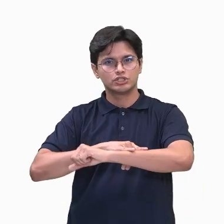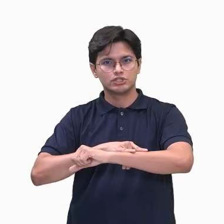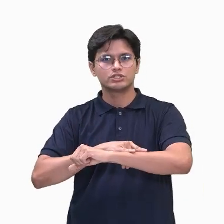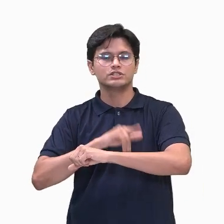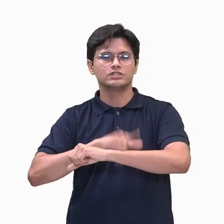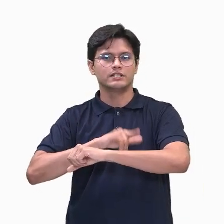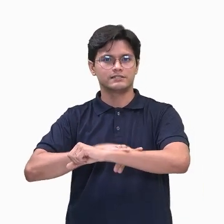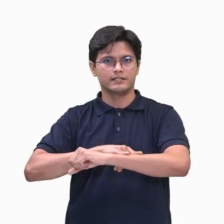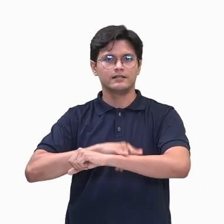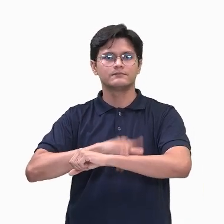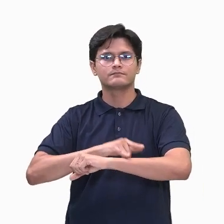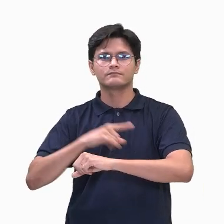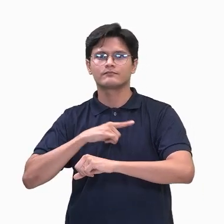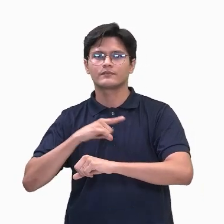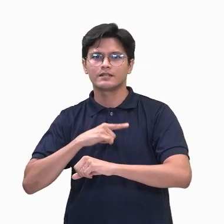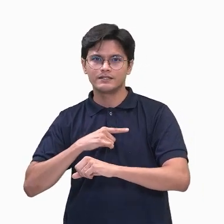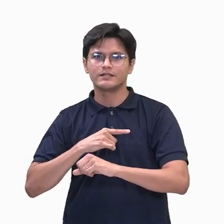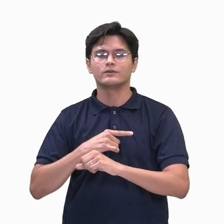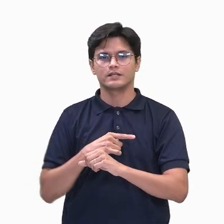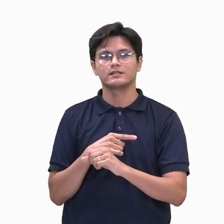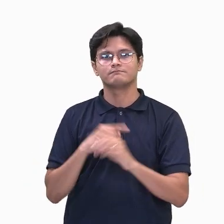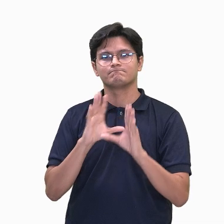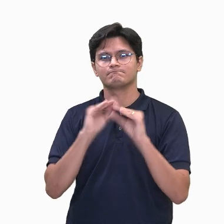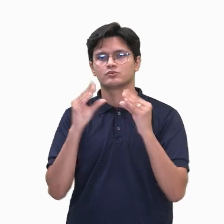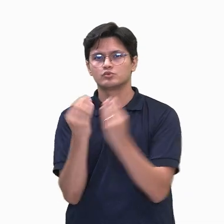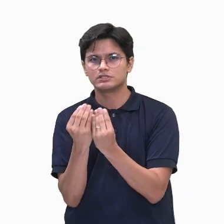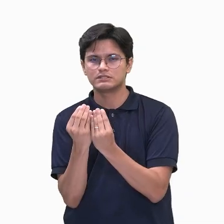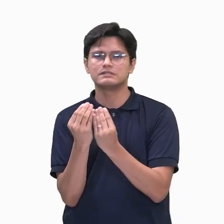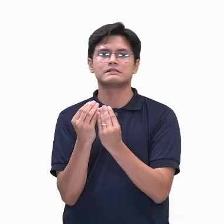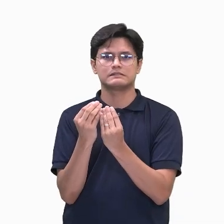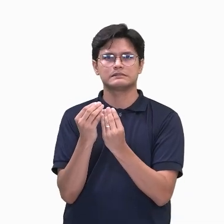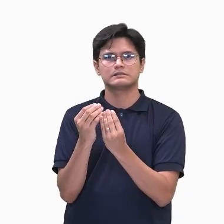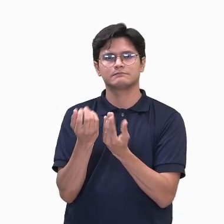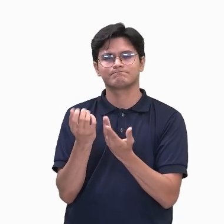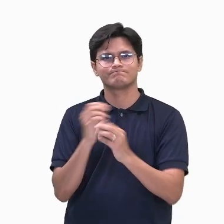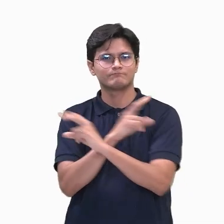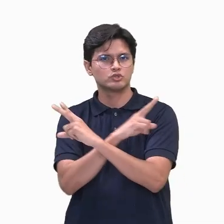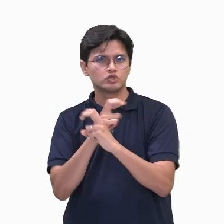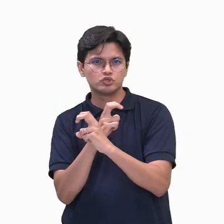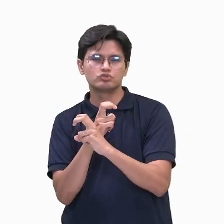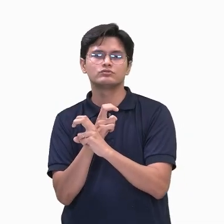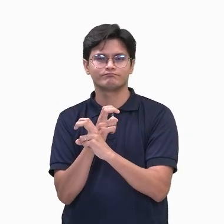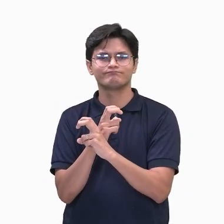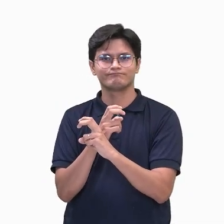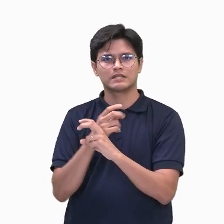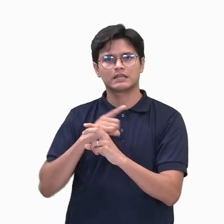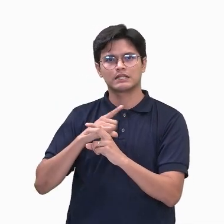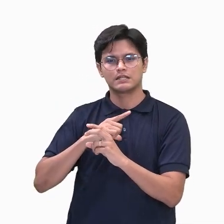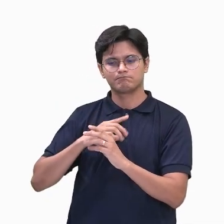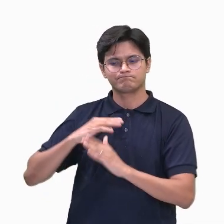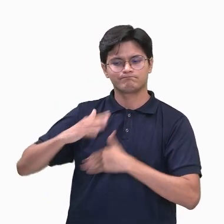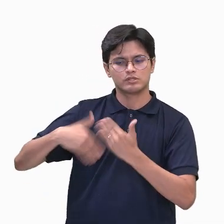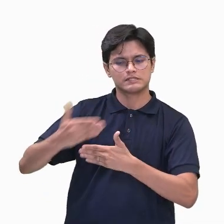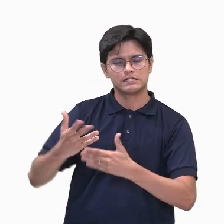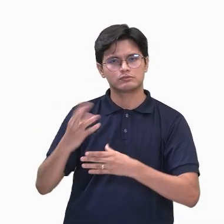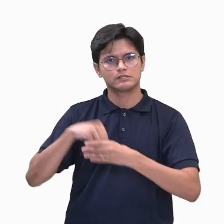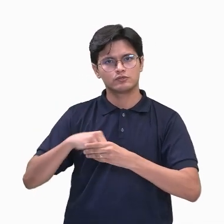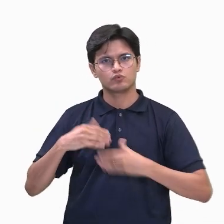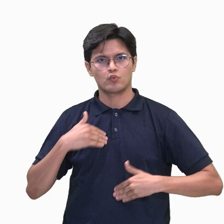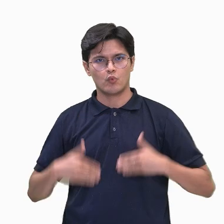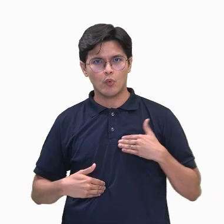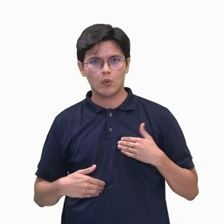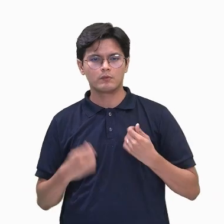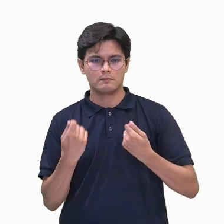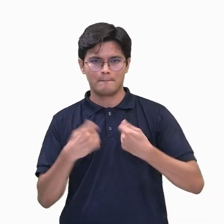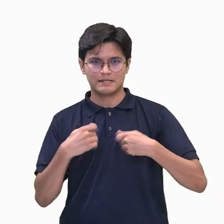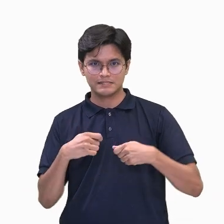corpo não utiliza mais. Elas são ali resultado de processos que aconteceram no nosso corpo e o nosso corpo precisa se livrar dela.